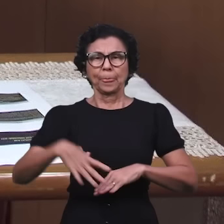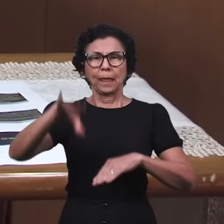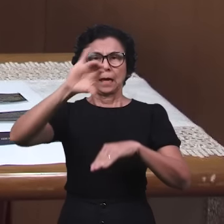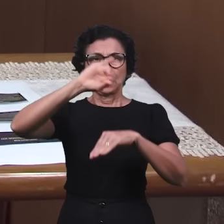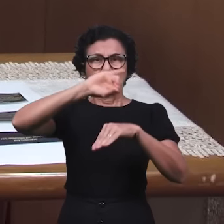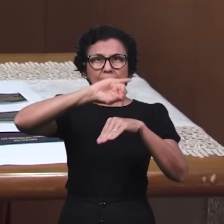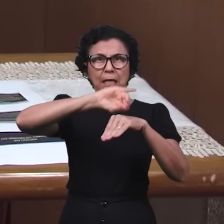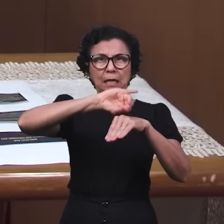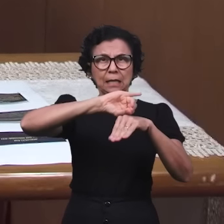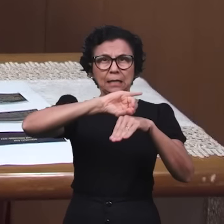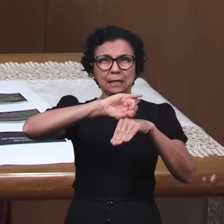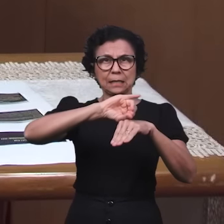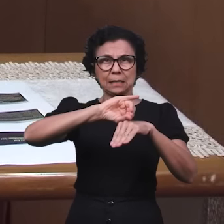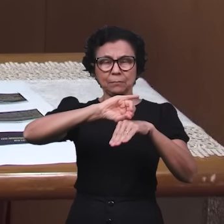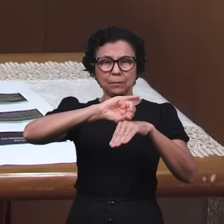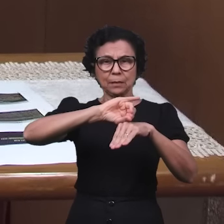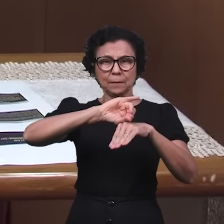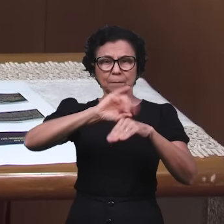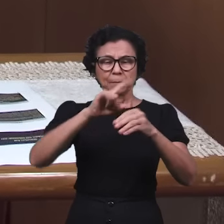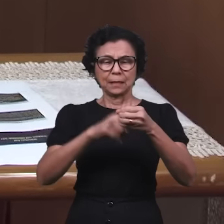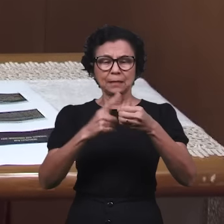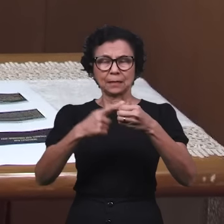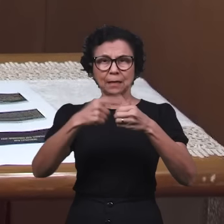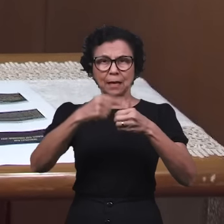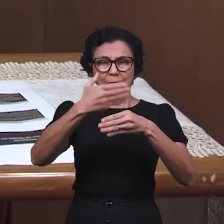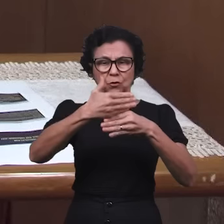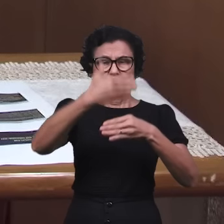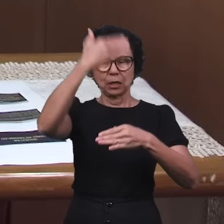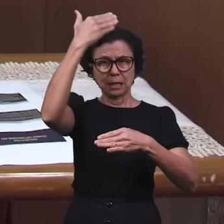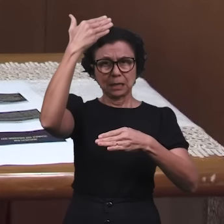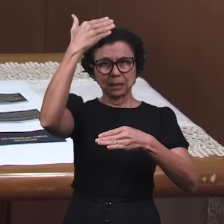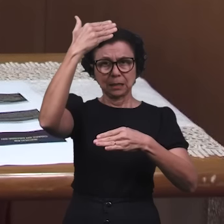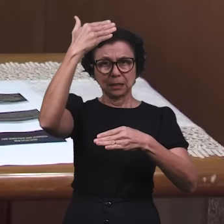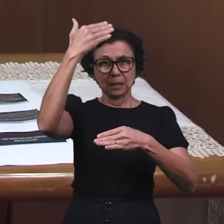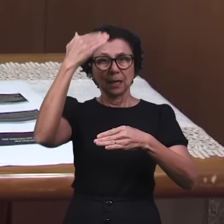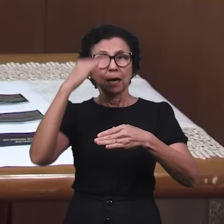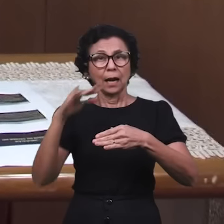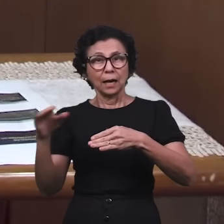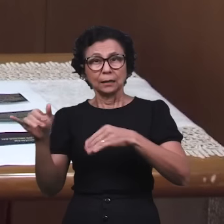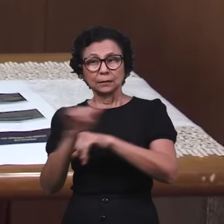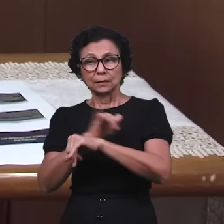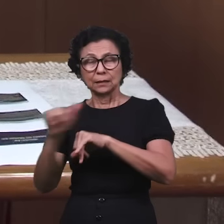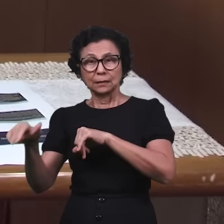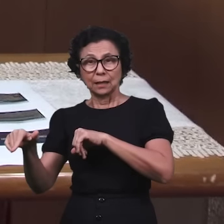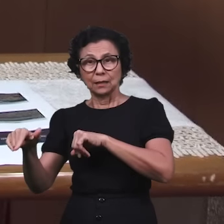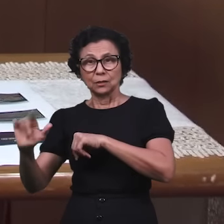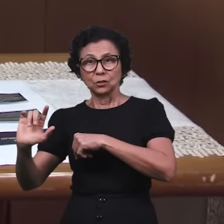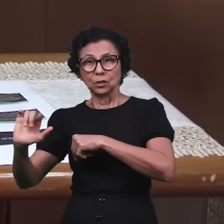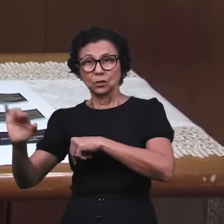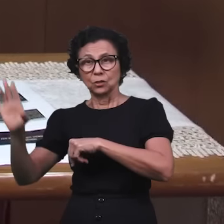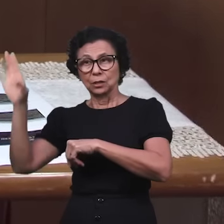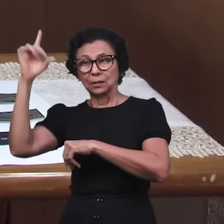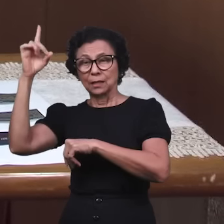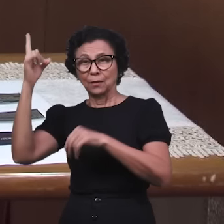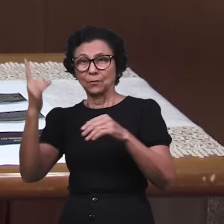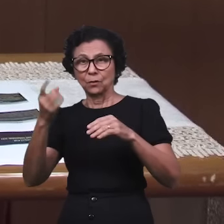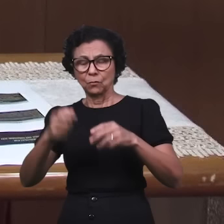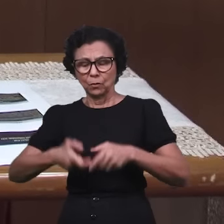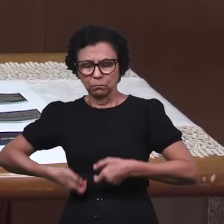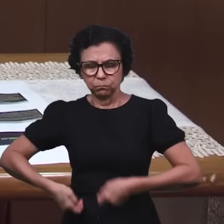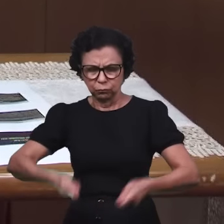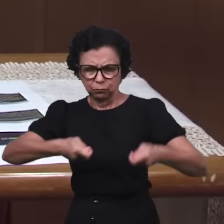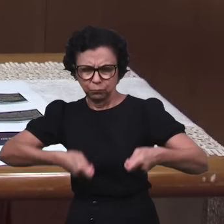eles muraram, ficou fora do muro. Então eles fizeram um canal para chegar na fonte, e Israel entrou por